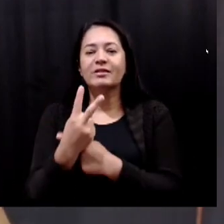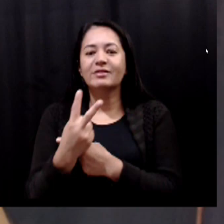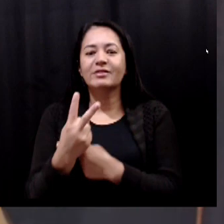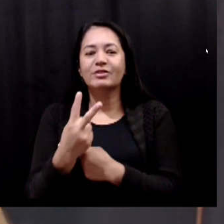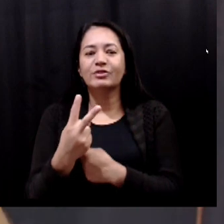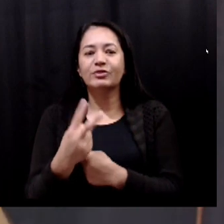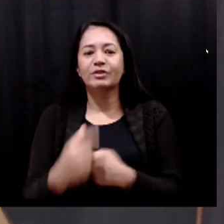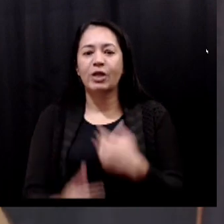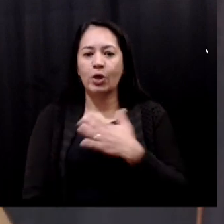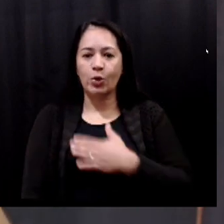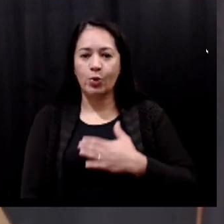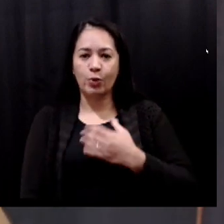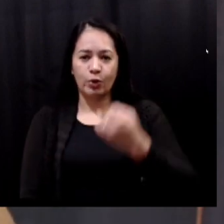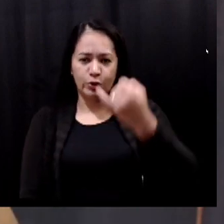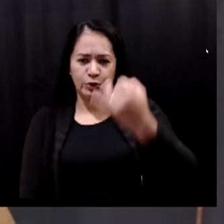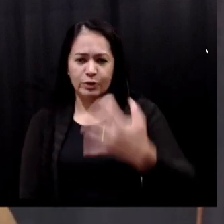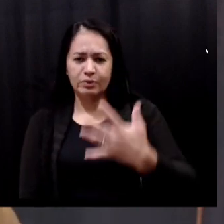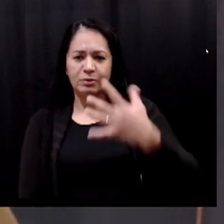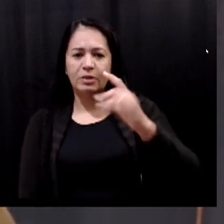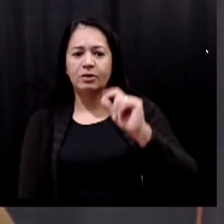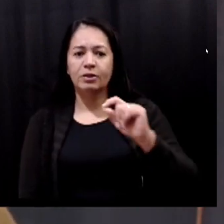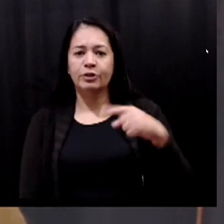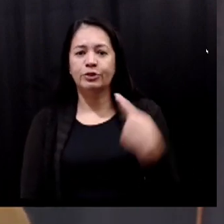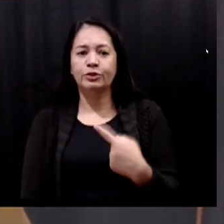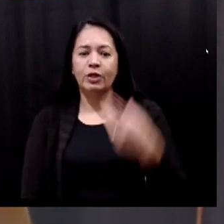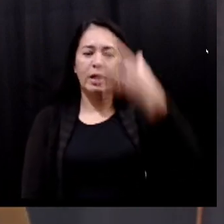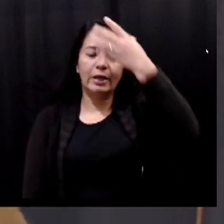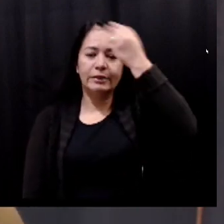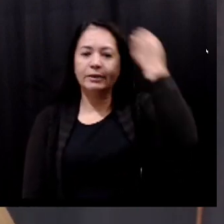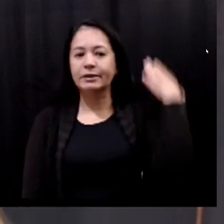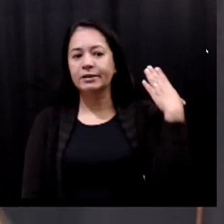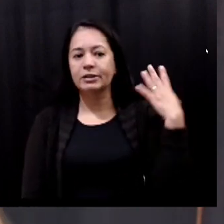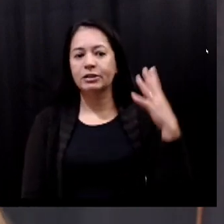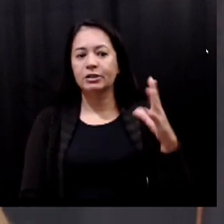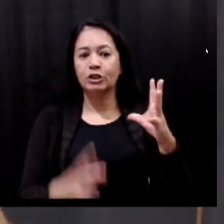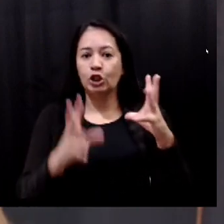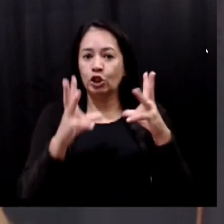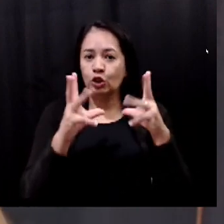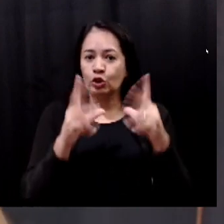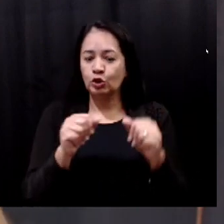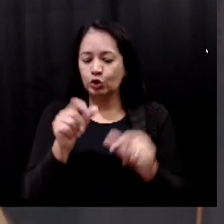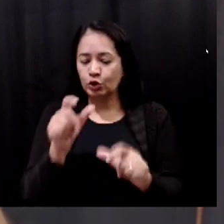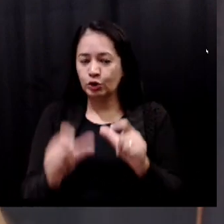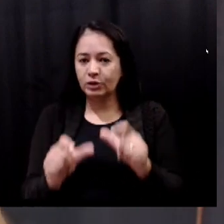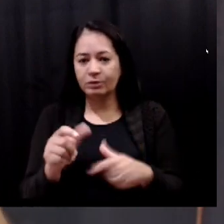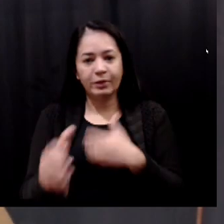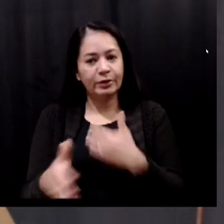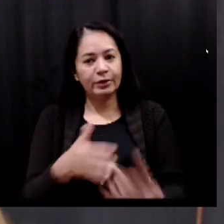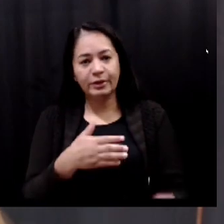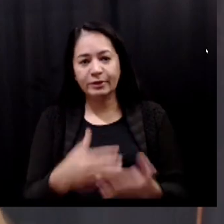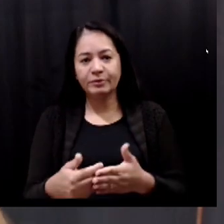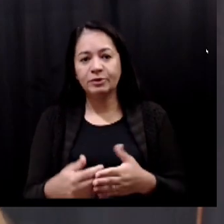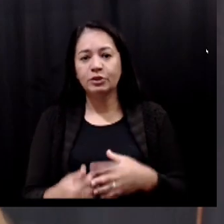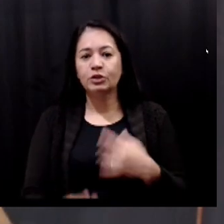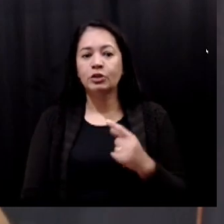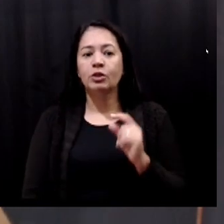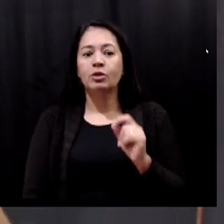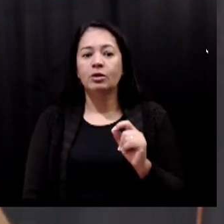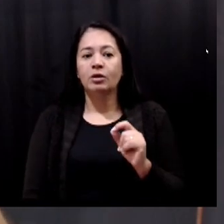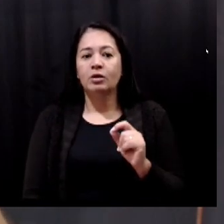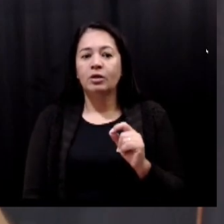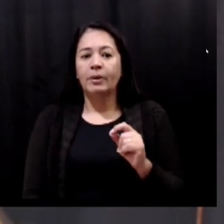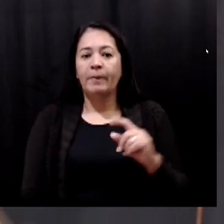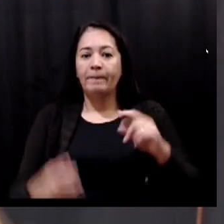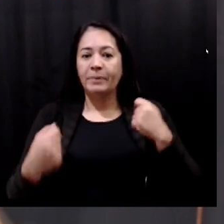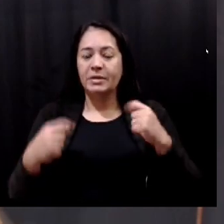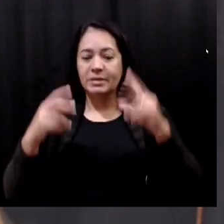falar que a gente não pode esquecer todas as pessoas, cuidadores e não cuidadores, a gente não pode esquecer da nossa humanidade, que